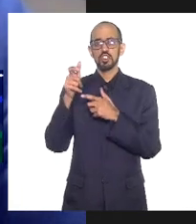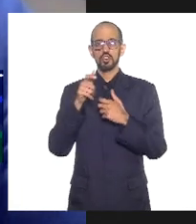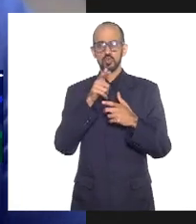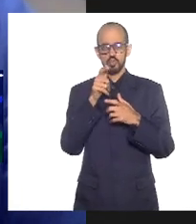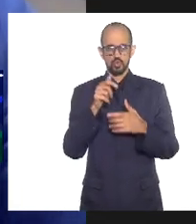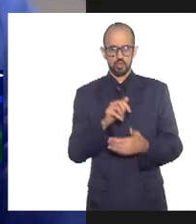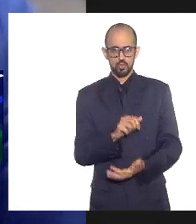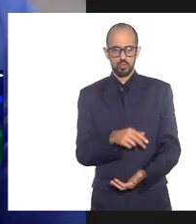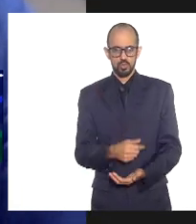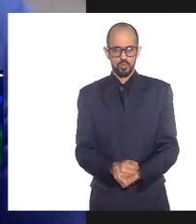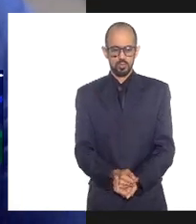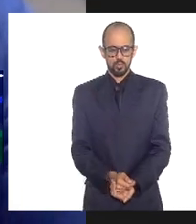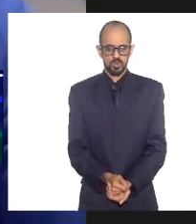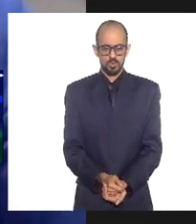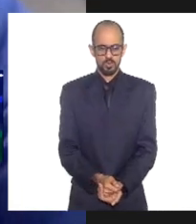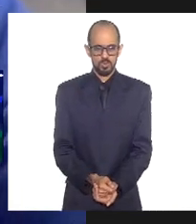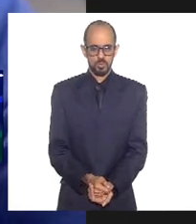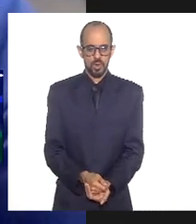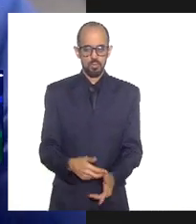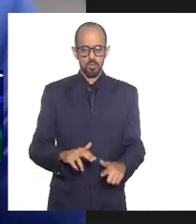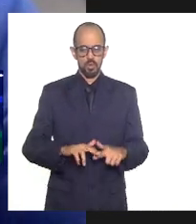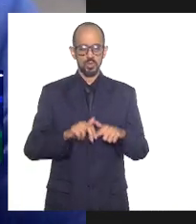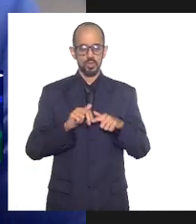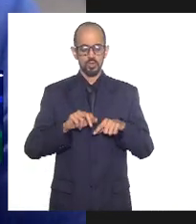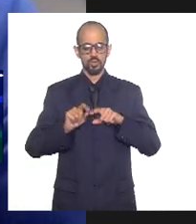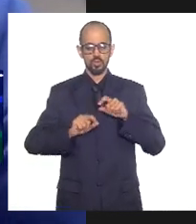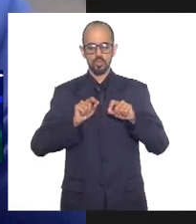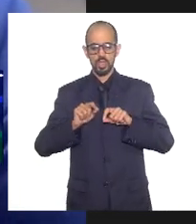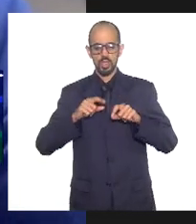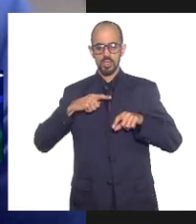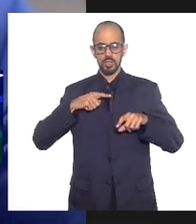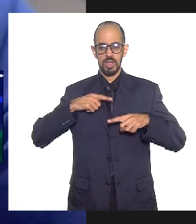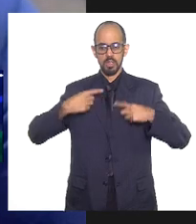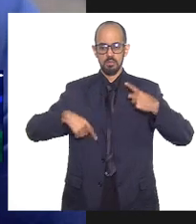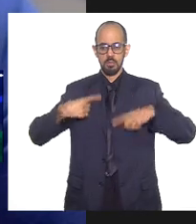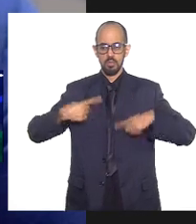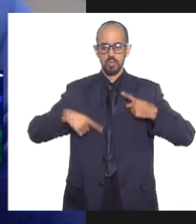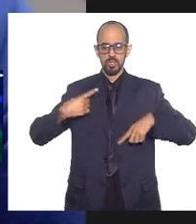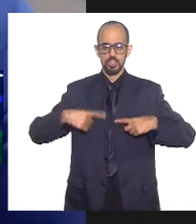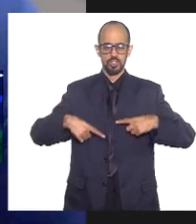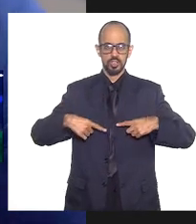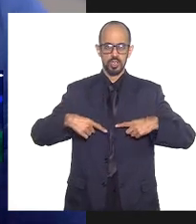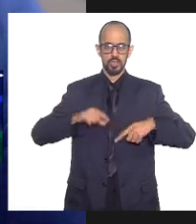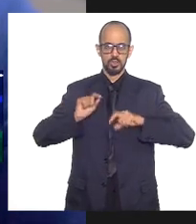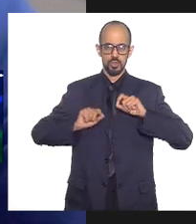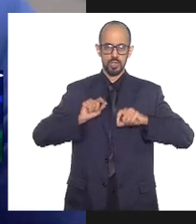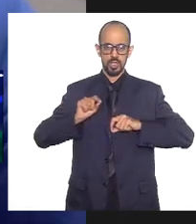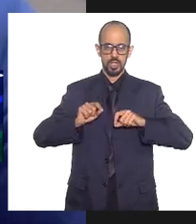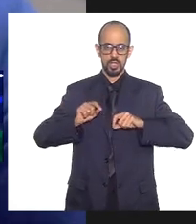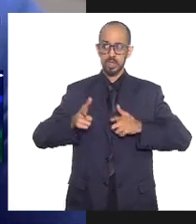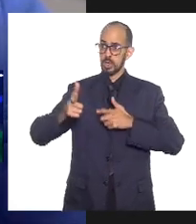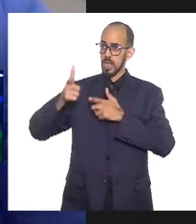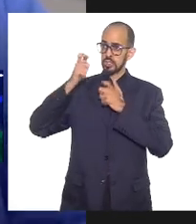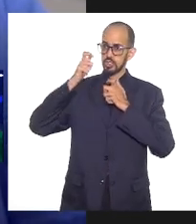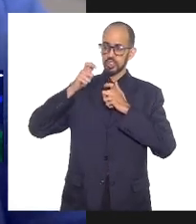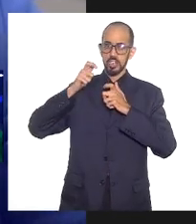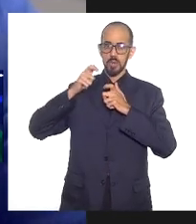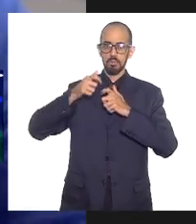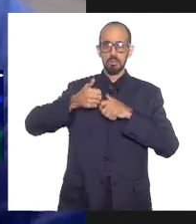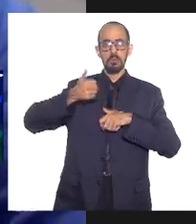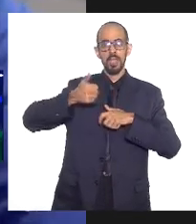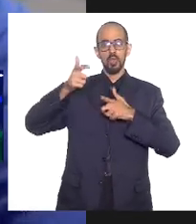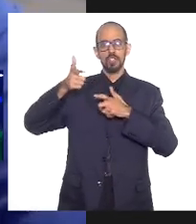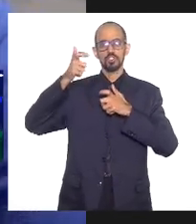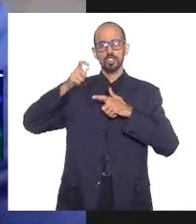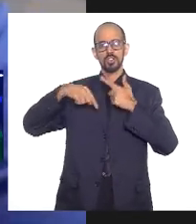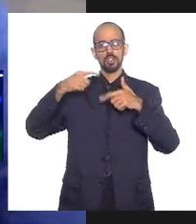tiros. Então, portanto, há uma política deliberada onde se atira primeiro e sequer